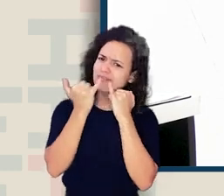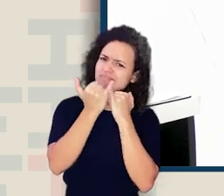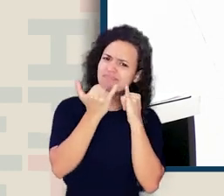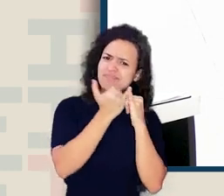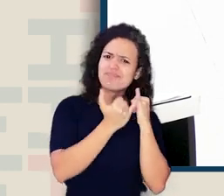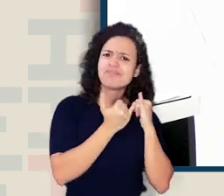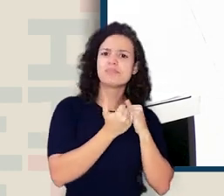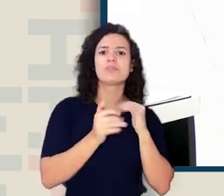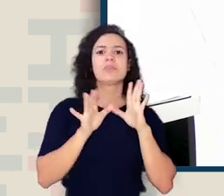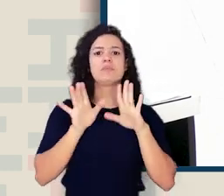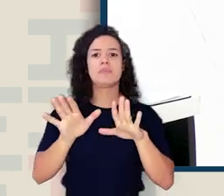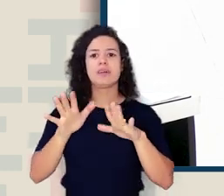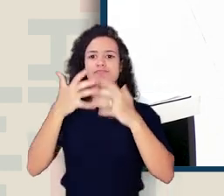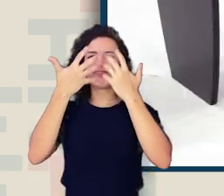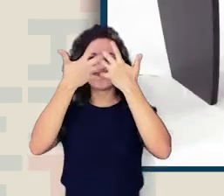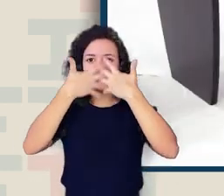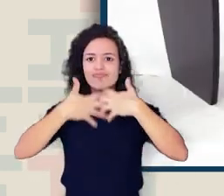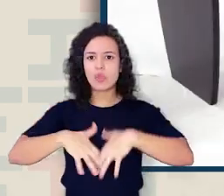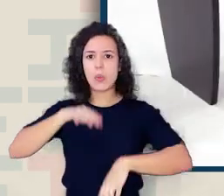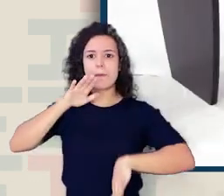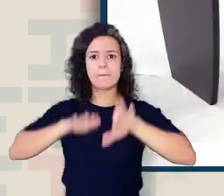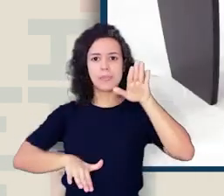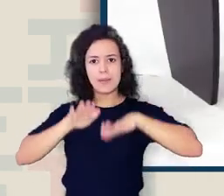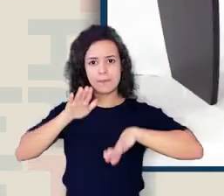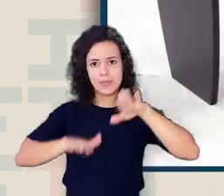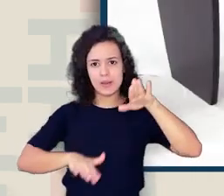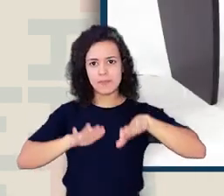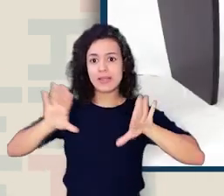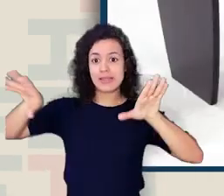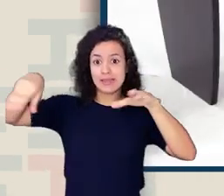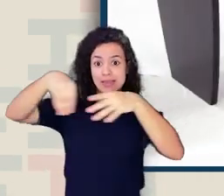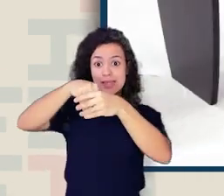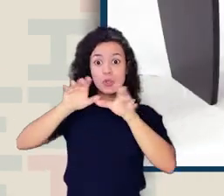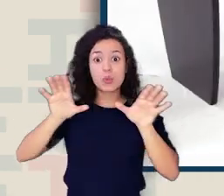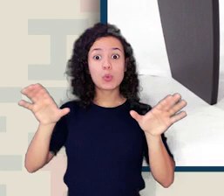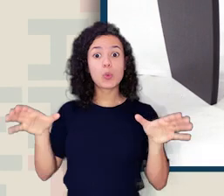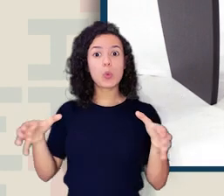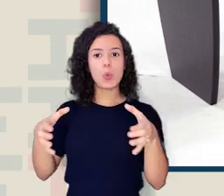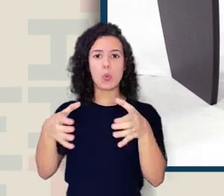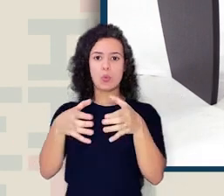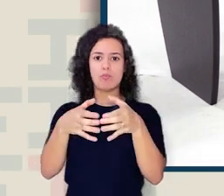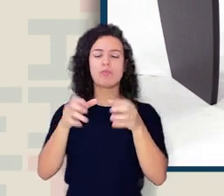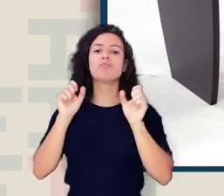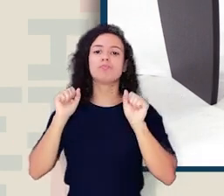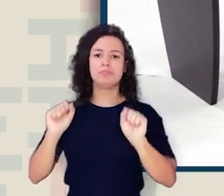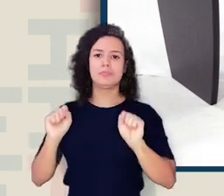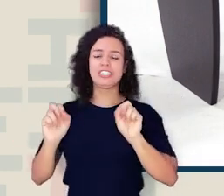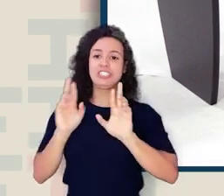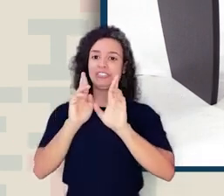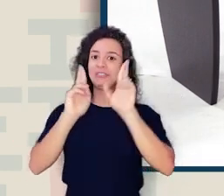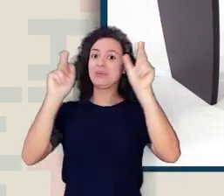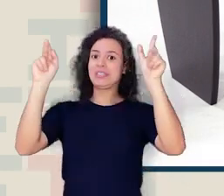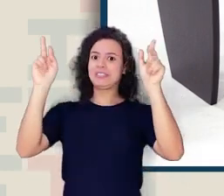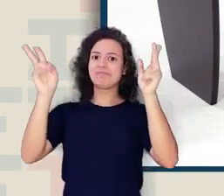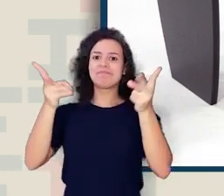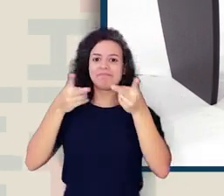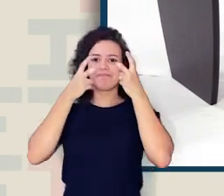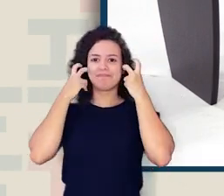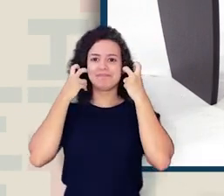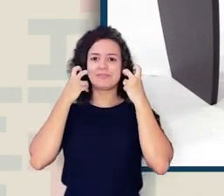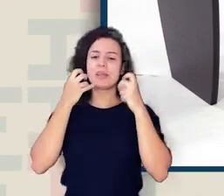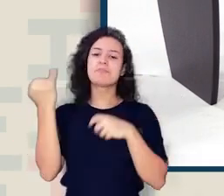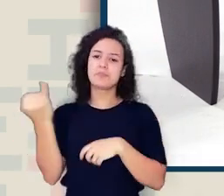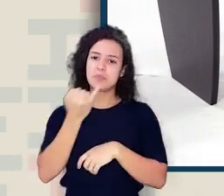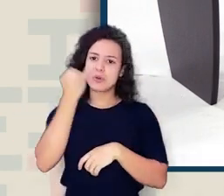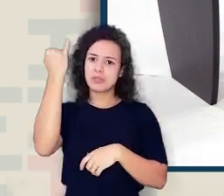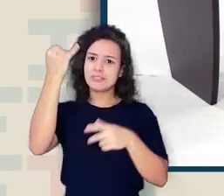Parece perto, semelhante, mas isso em execução, com a batucada, num coletivo, pode fazer uma grande diferença. E